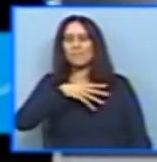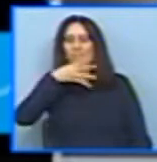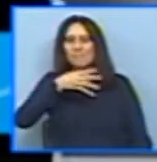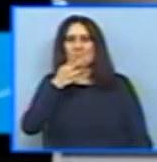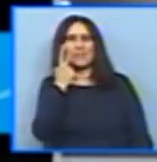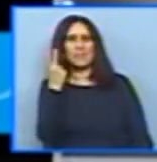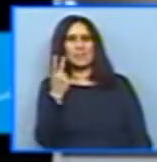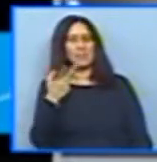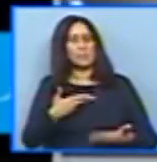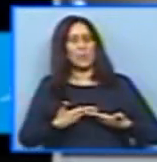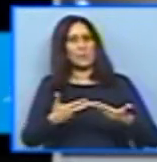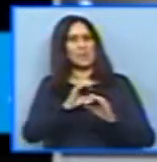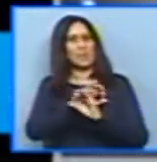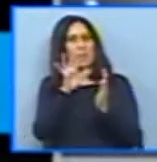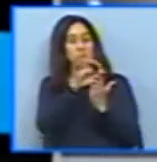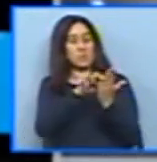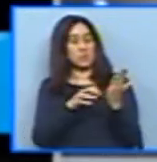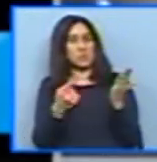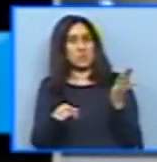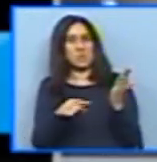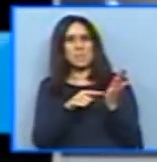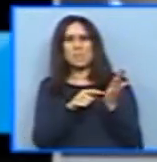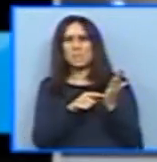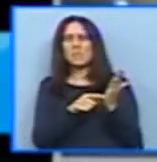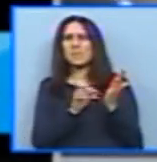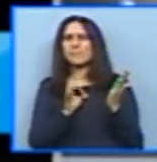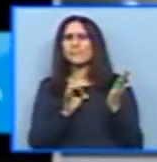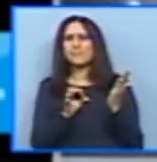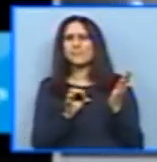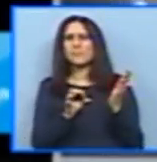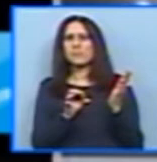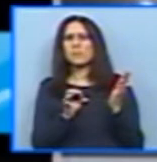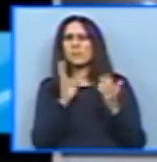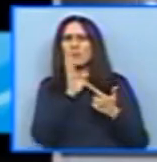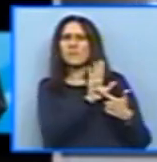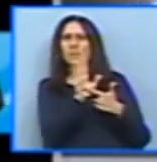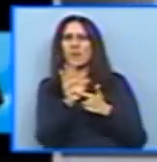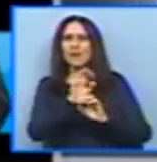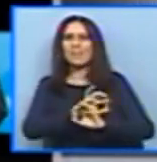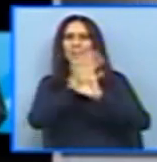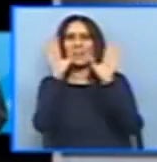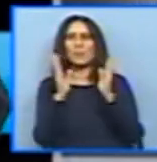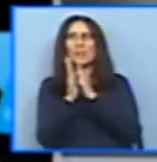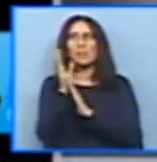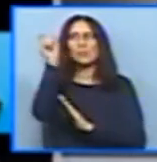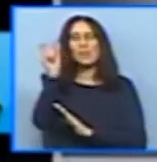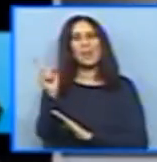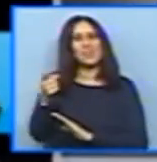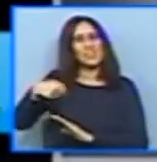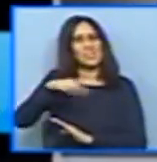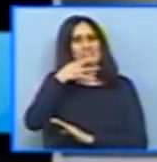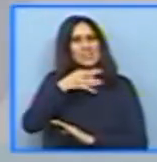claros convites que o texto está a fazer e uma clara maneira de revelar quem é este Deus em quem nós